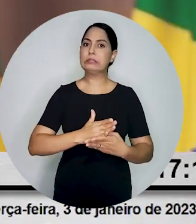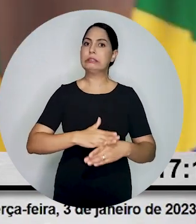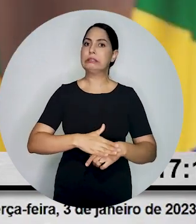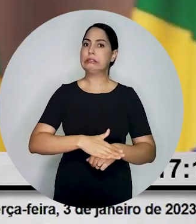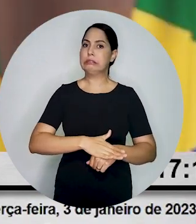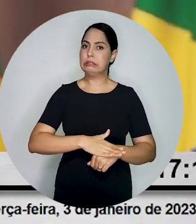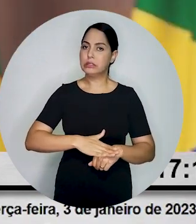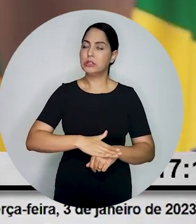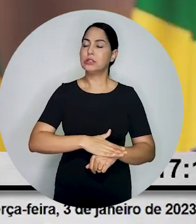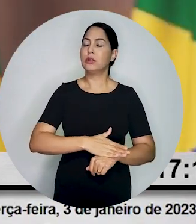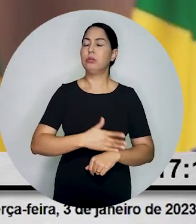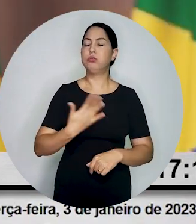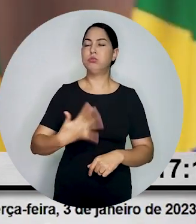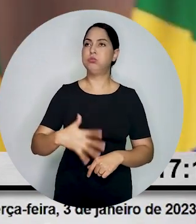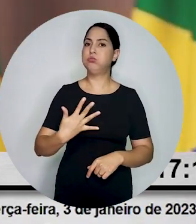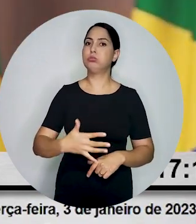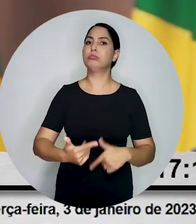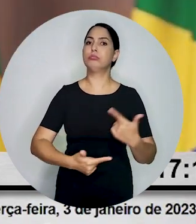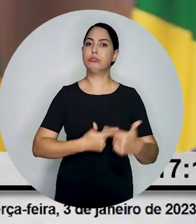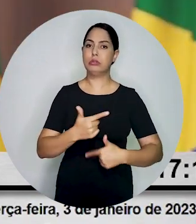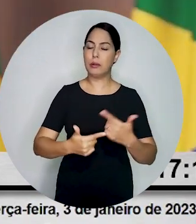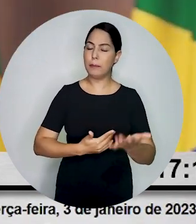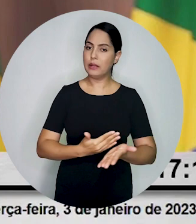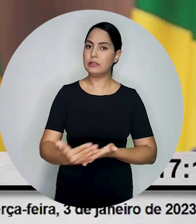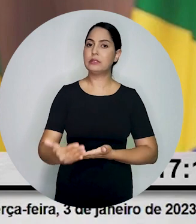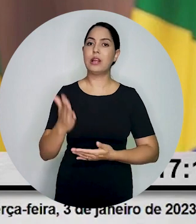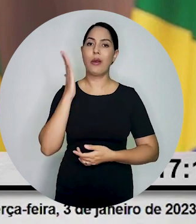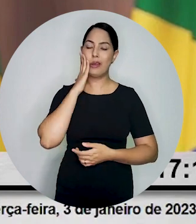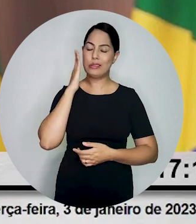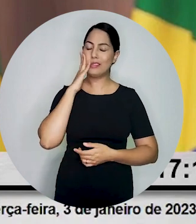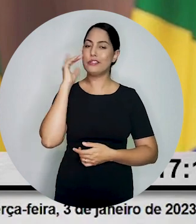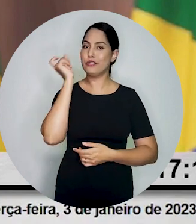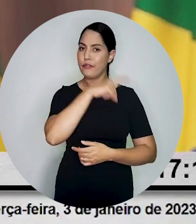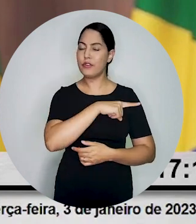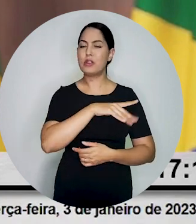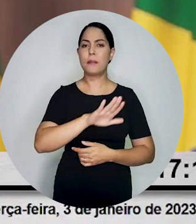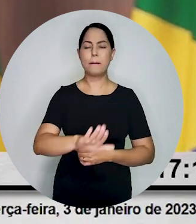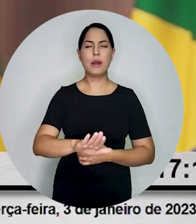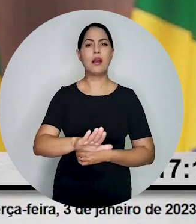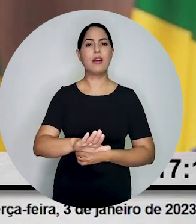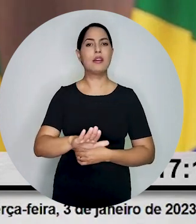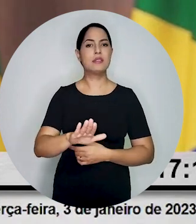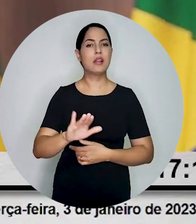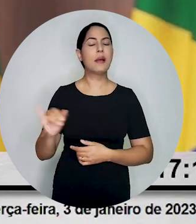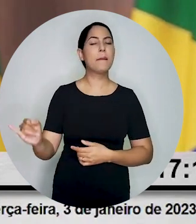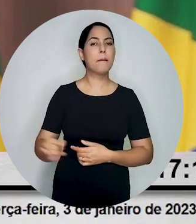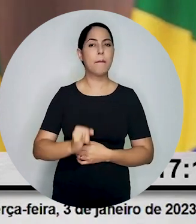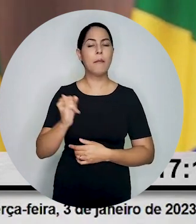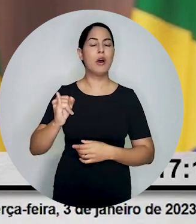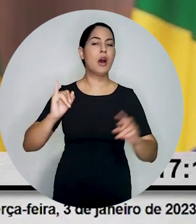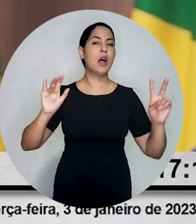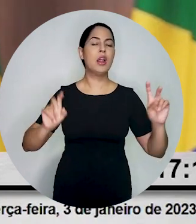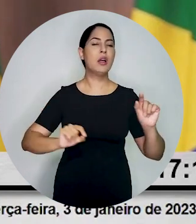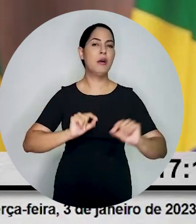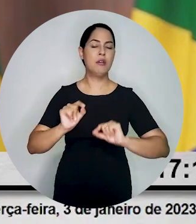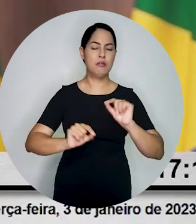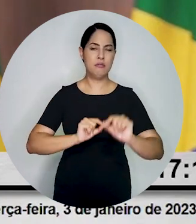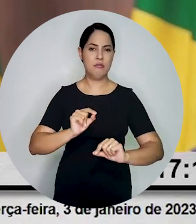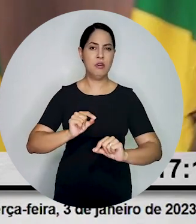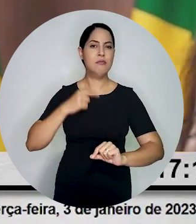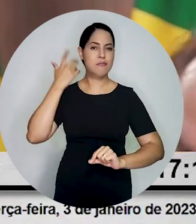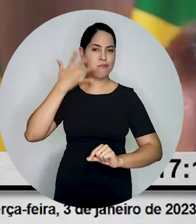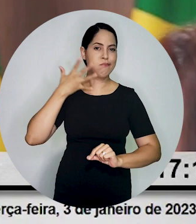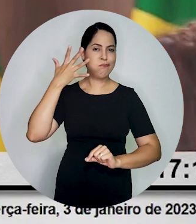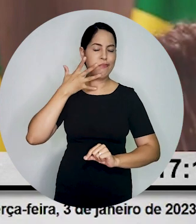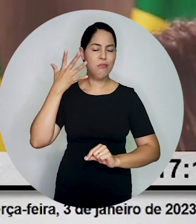carreira como advogado e eu sei o que é a carreira de jovens advogados em escritórios. E eu acho que a Arinaldo falou uma coisa muito importante.